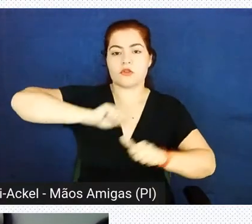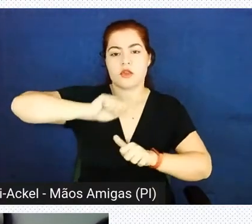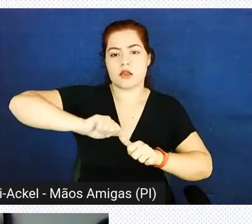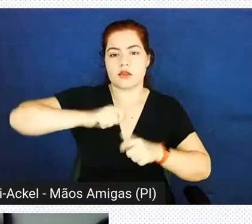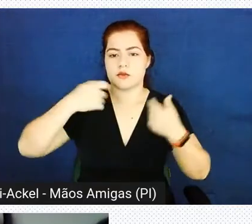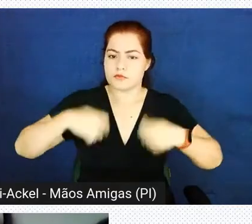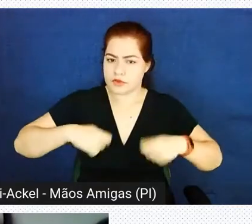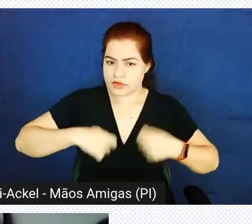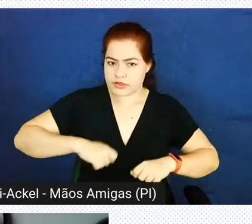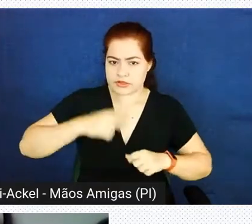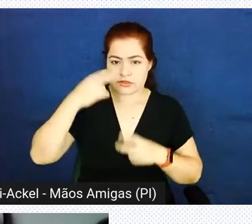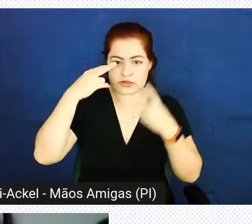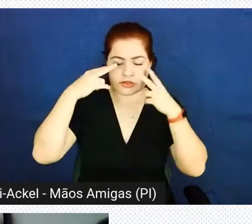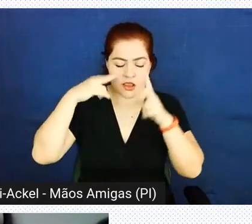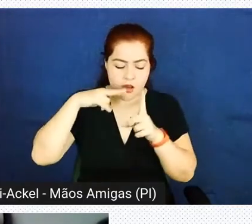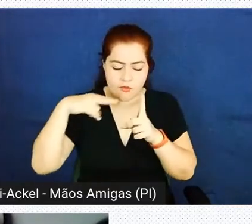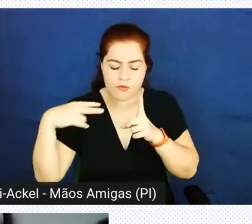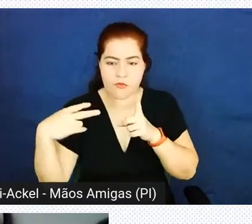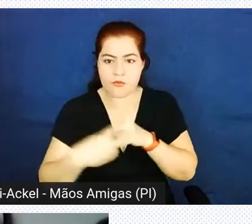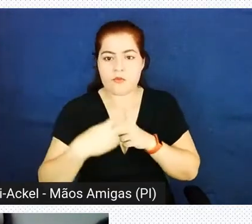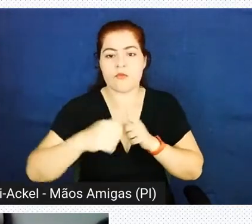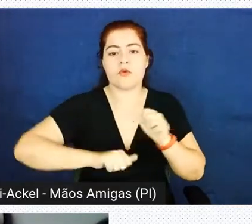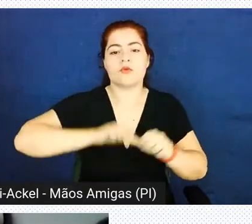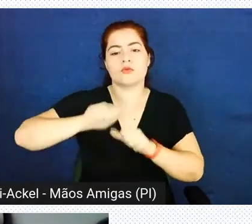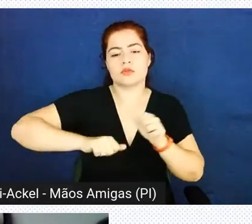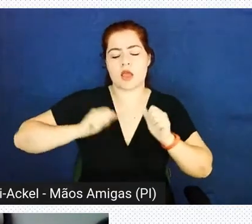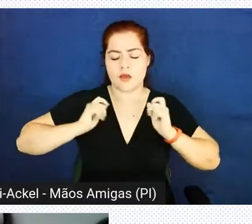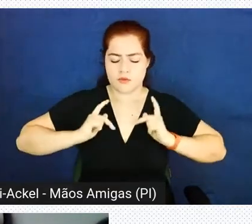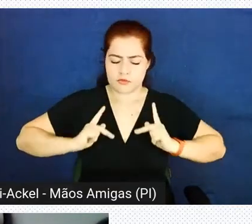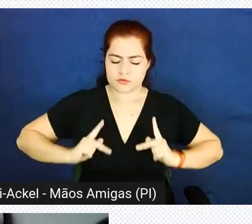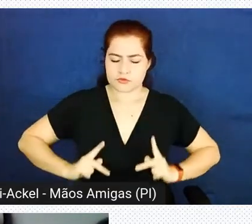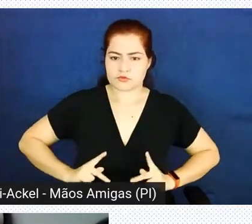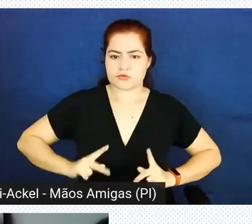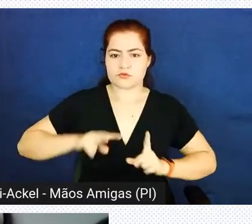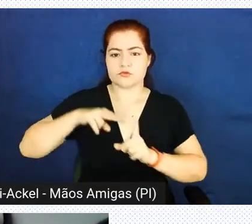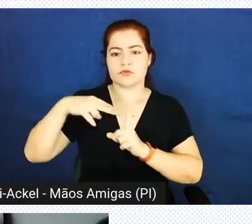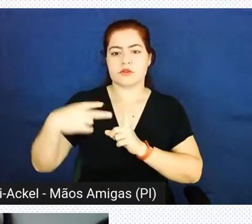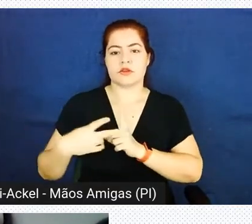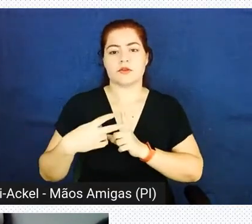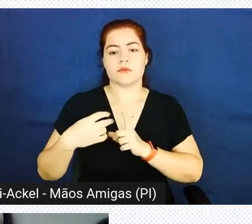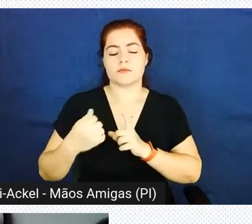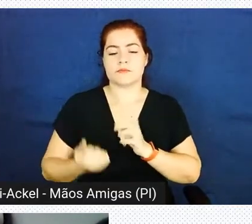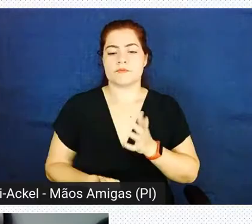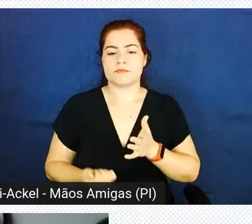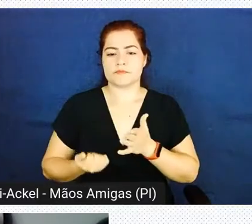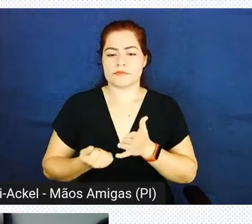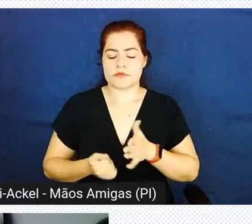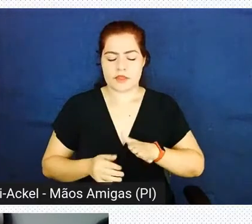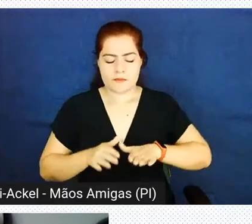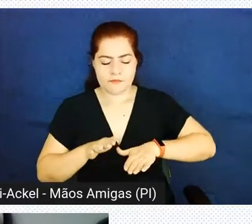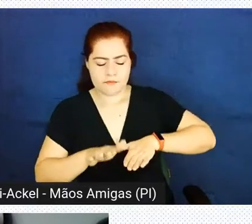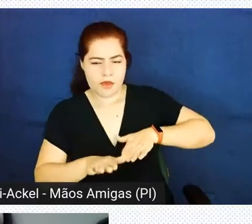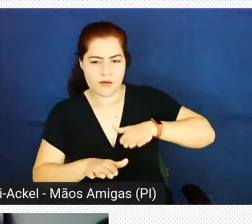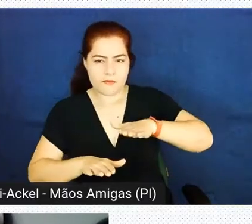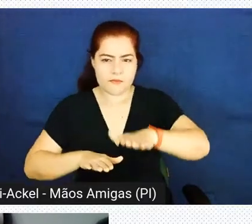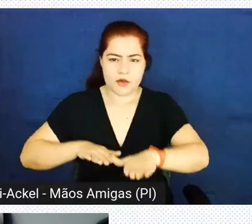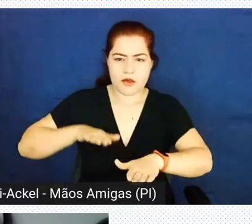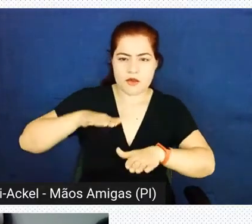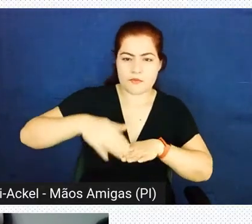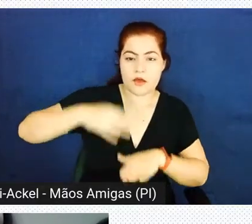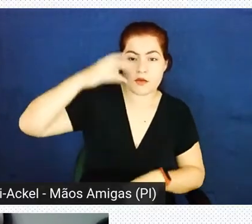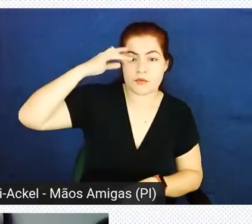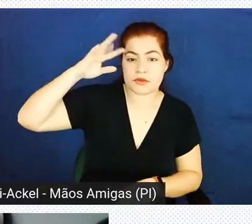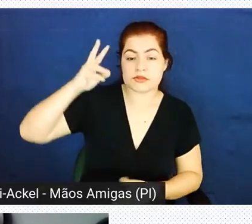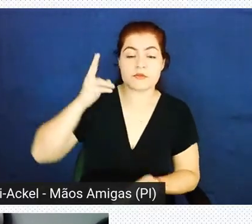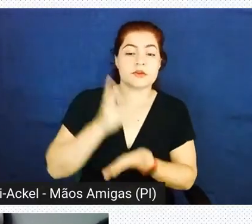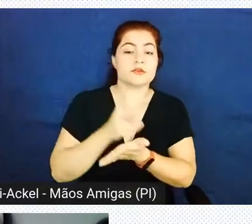mudar a nossa visão, mudar a nossa postura, colocar o passinho na frente e o pensamento sempre